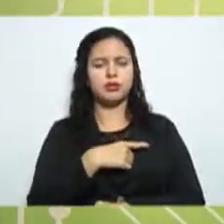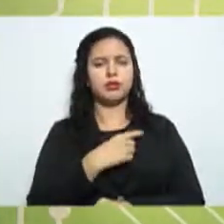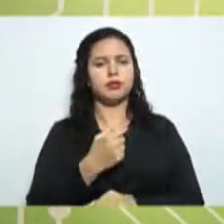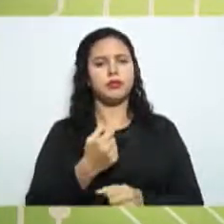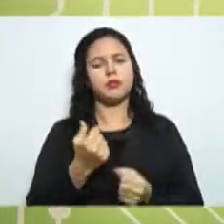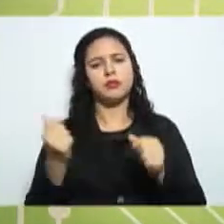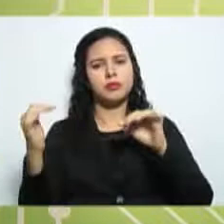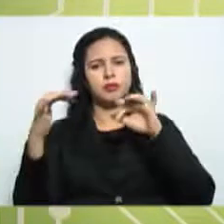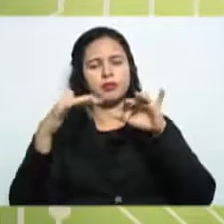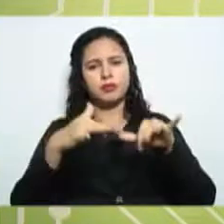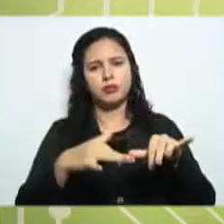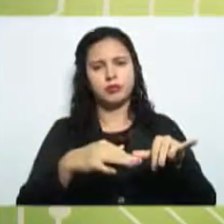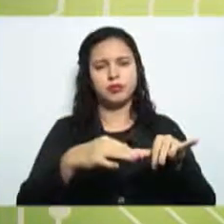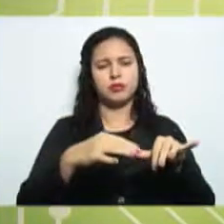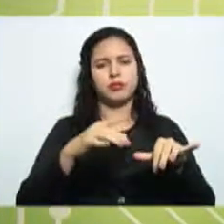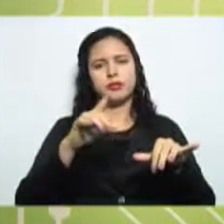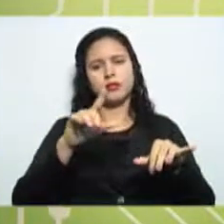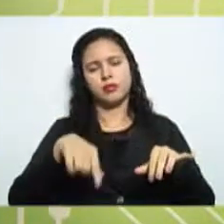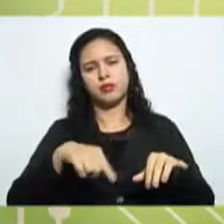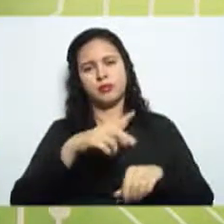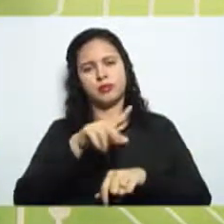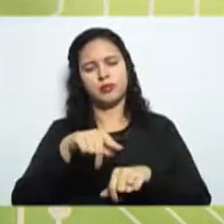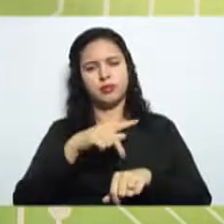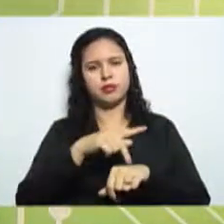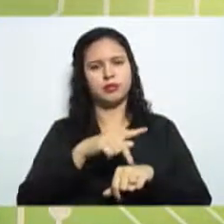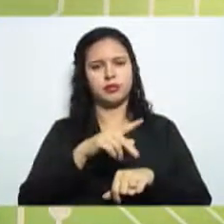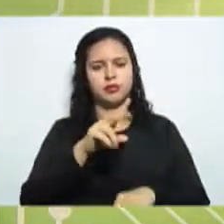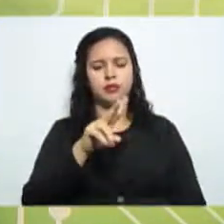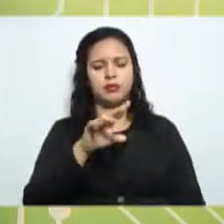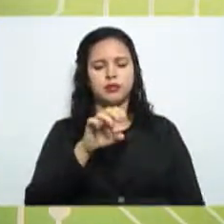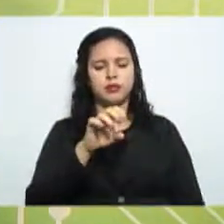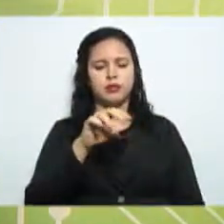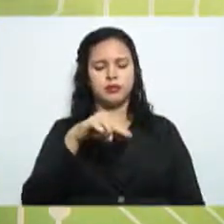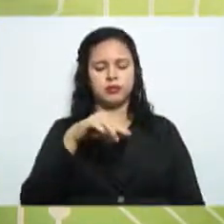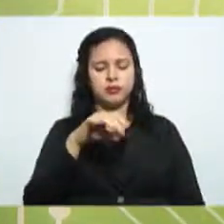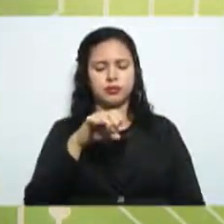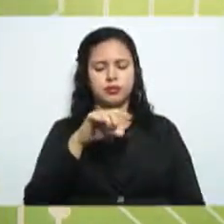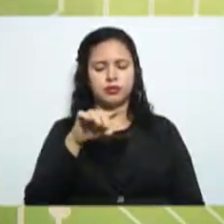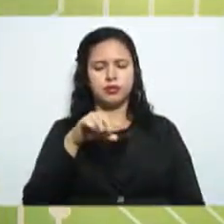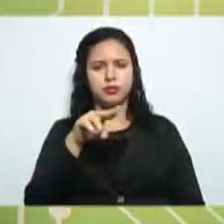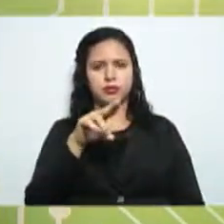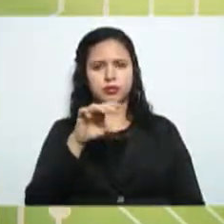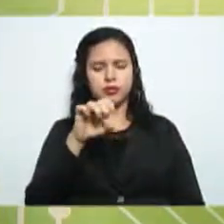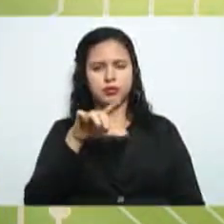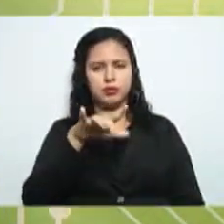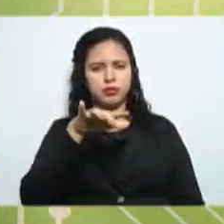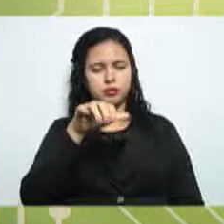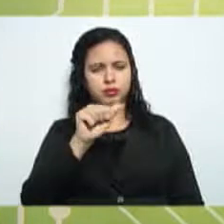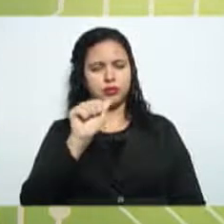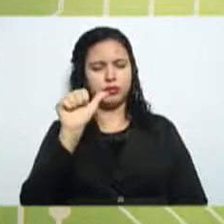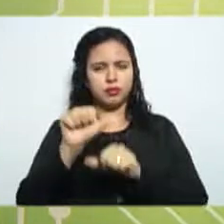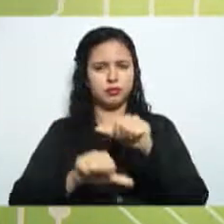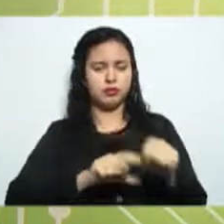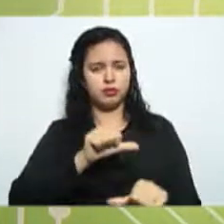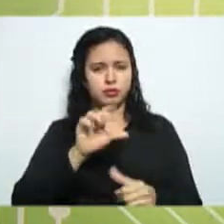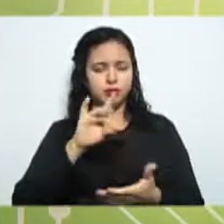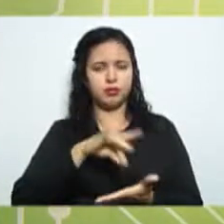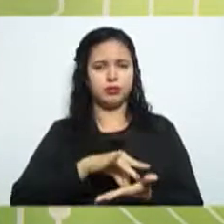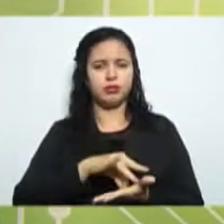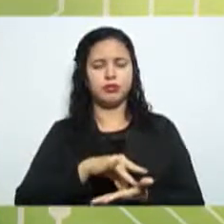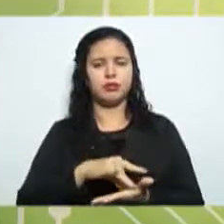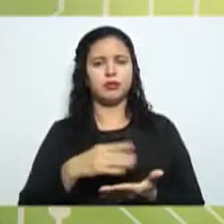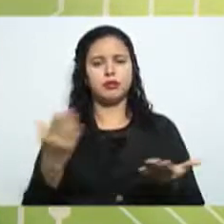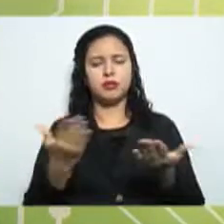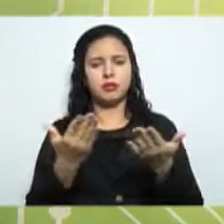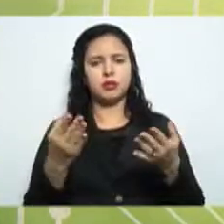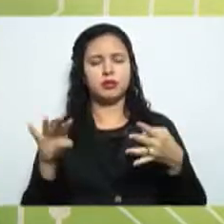dos venezuelanos, que estão chegando mais recentemente. Isso aí está retratando o nosso estado e está mudando a nossa realidade atual. Essa é a